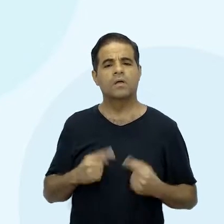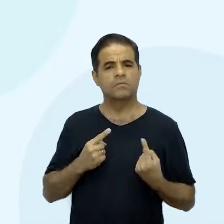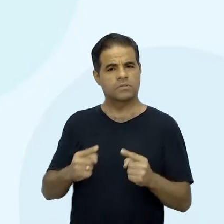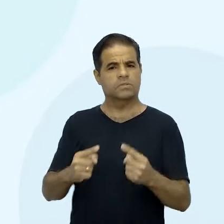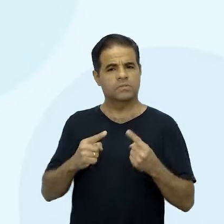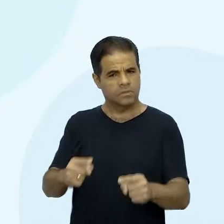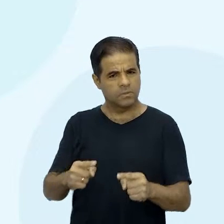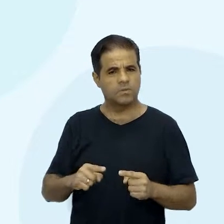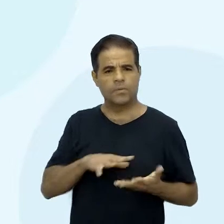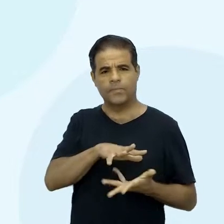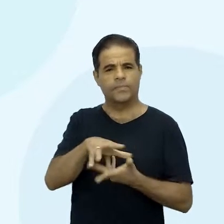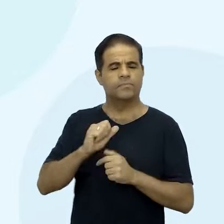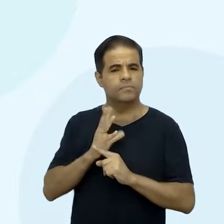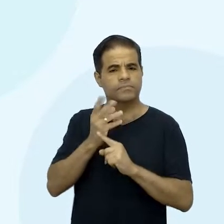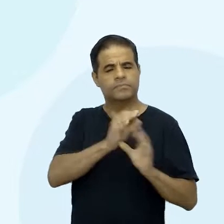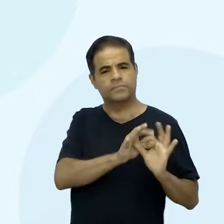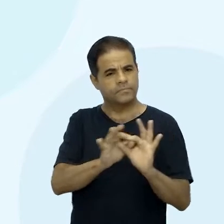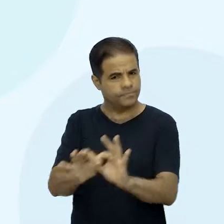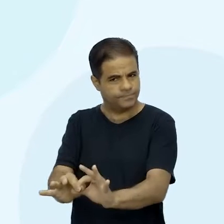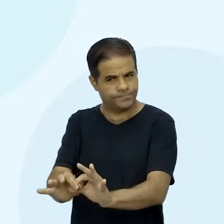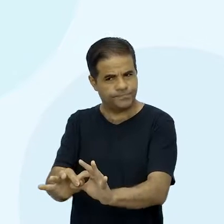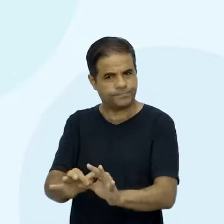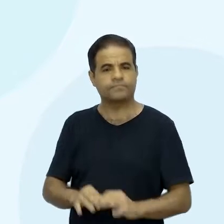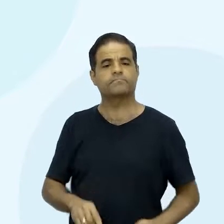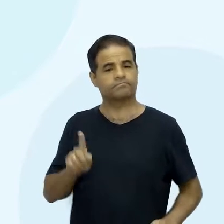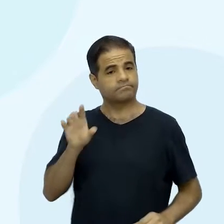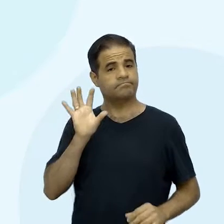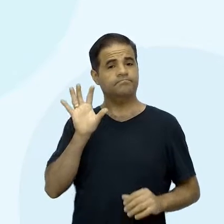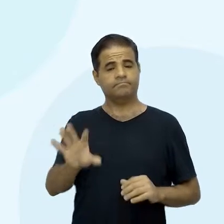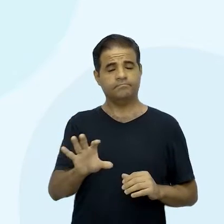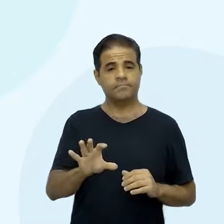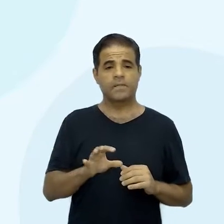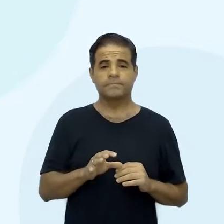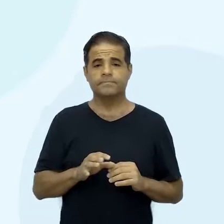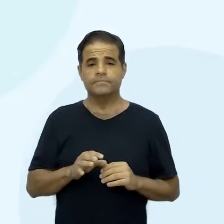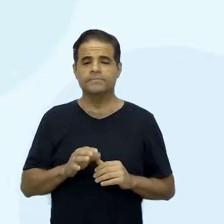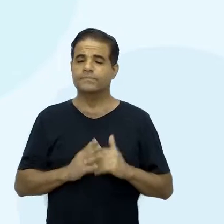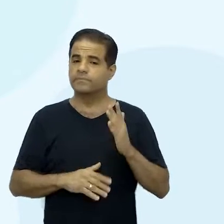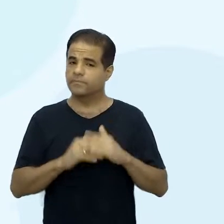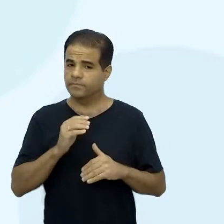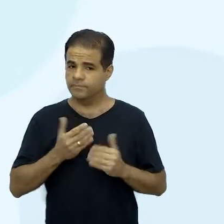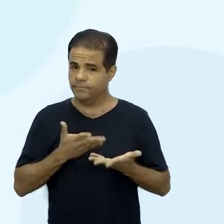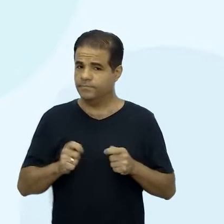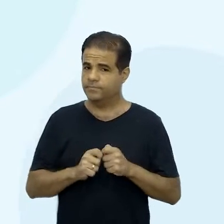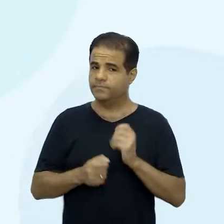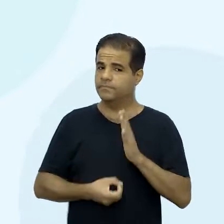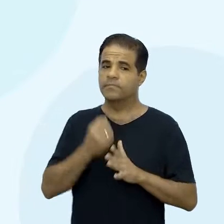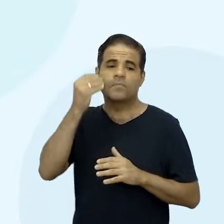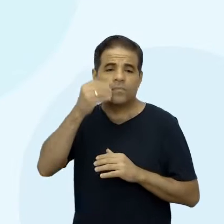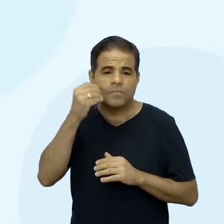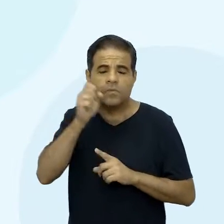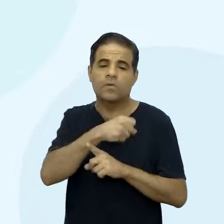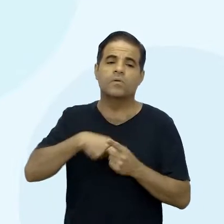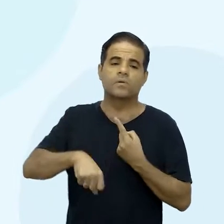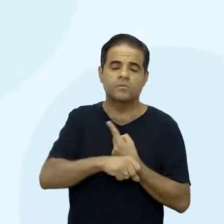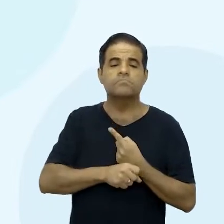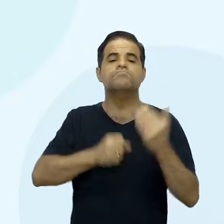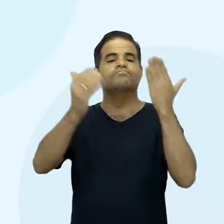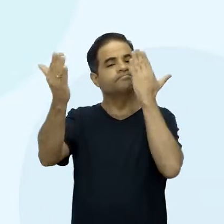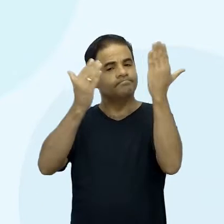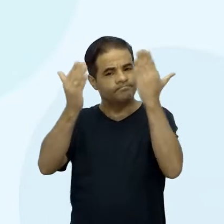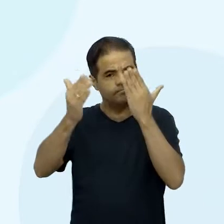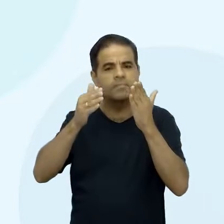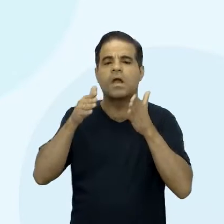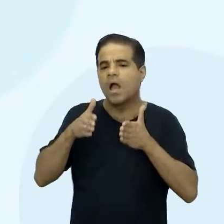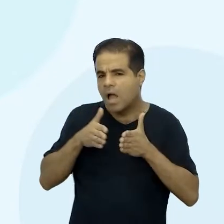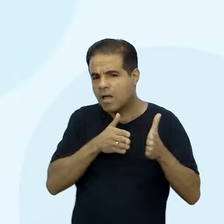e histórica do mundo artístico e seu contexto. O artista causou polêmica ao realizar um experimento social e psicológico,